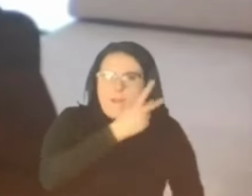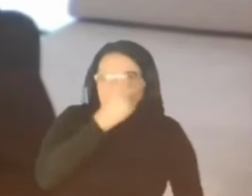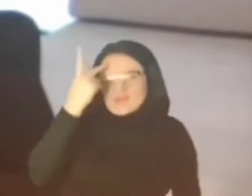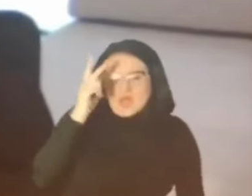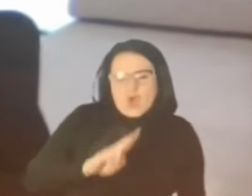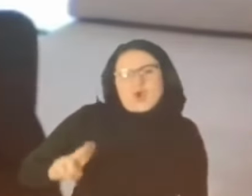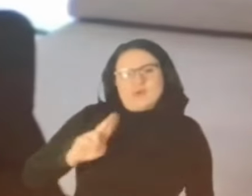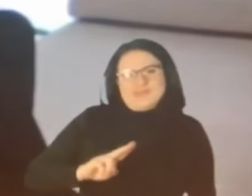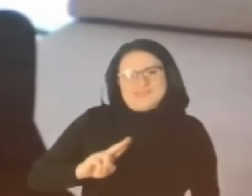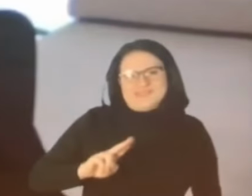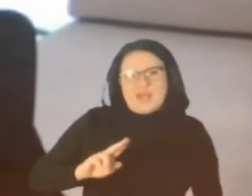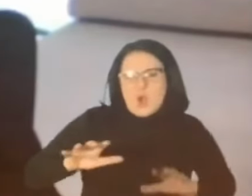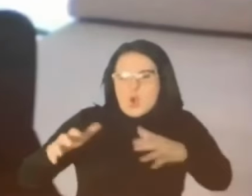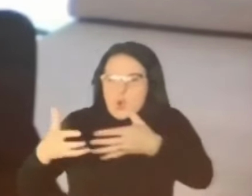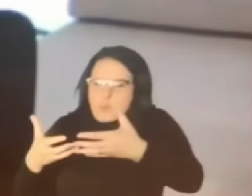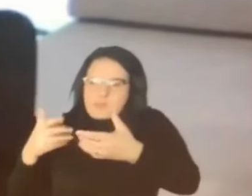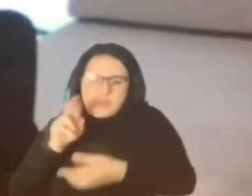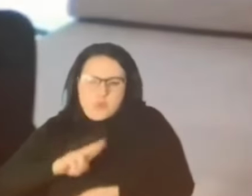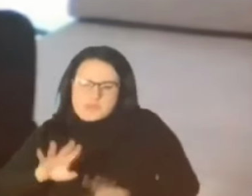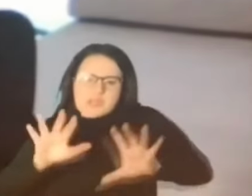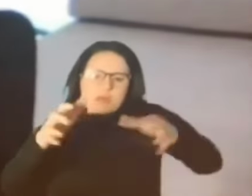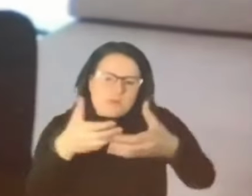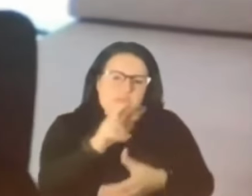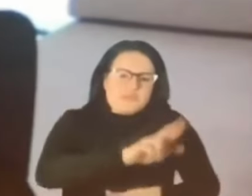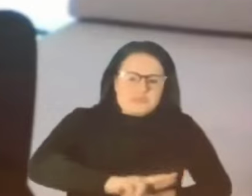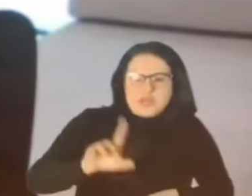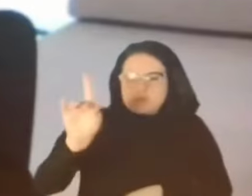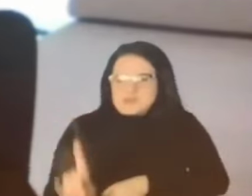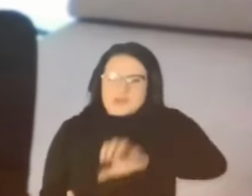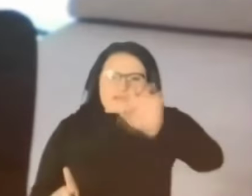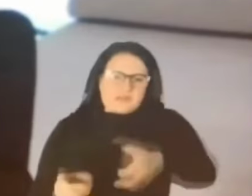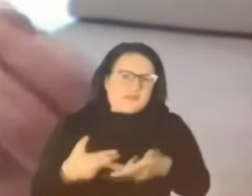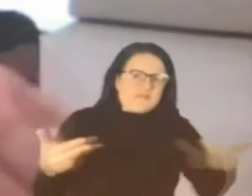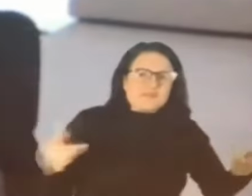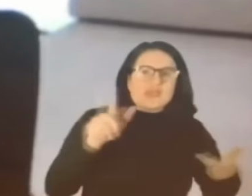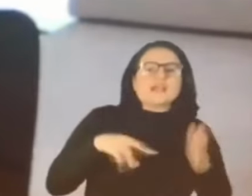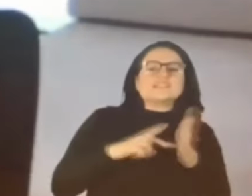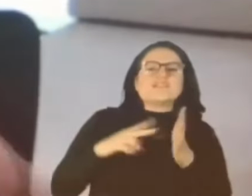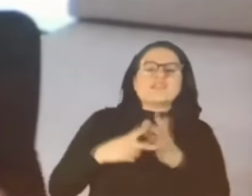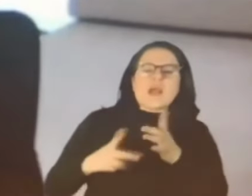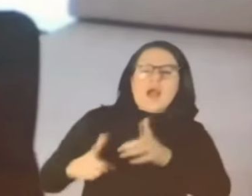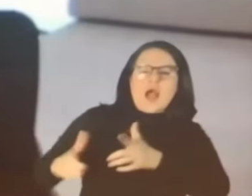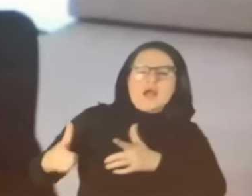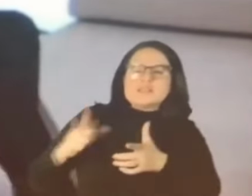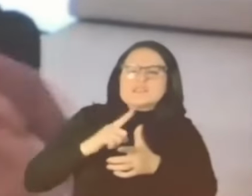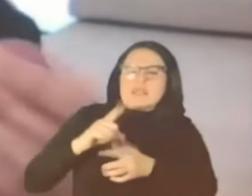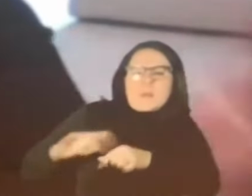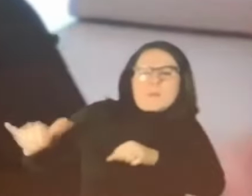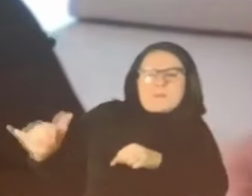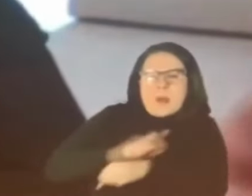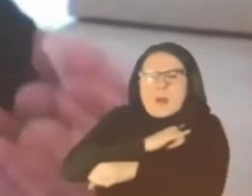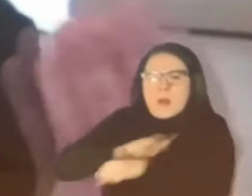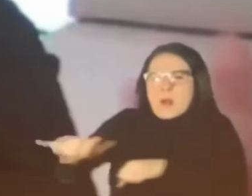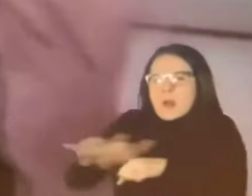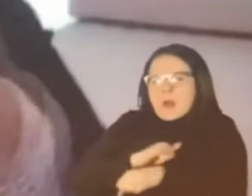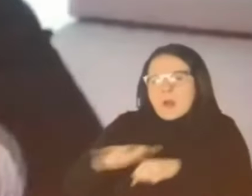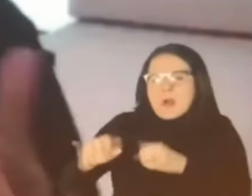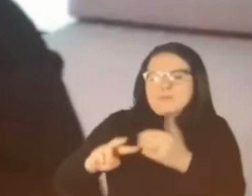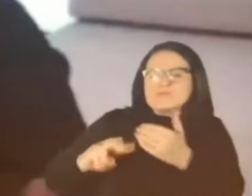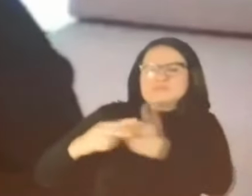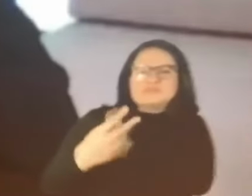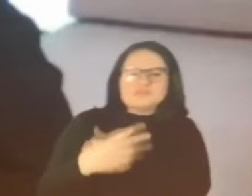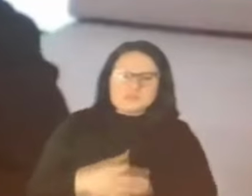ou seja, ele é como uma arma na mão de determinados interesses e para determinados fins,